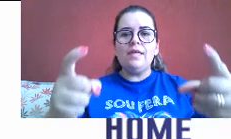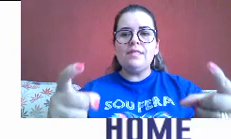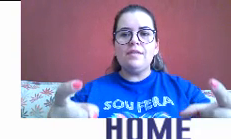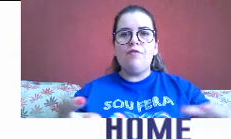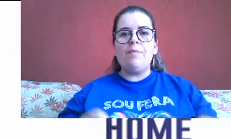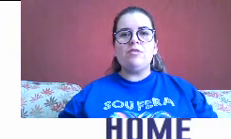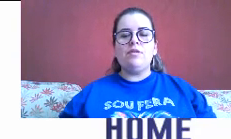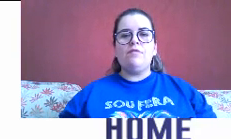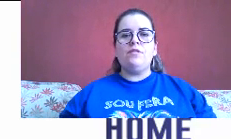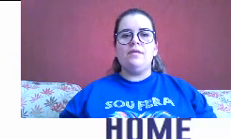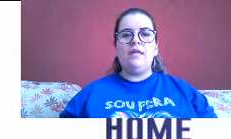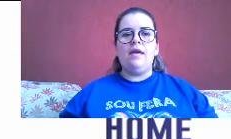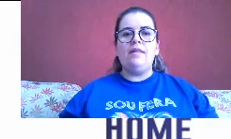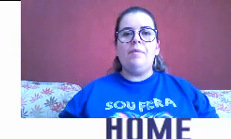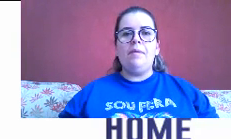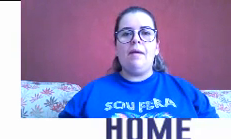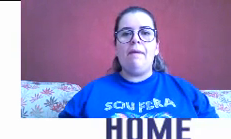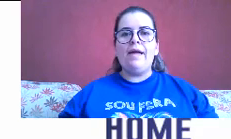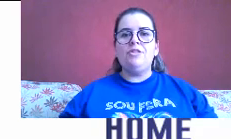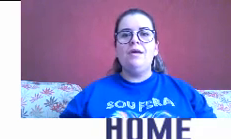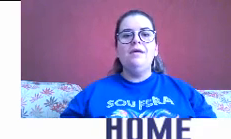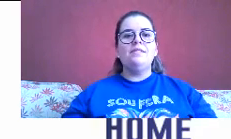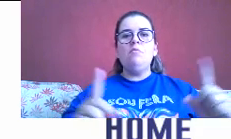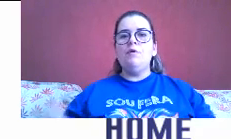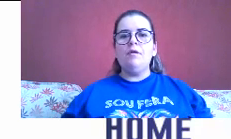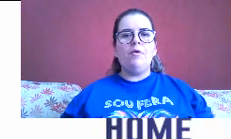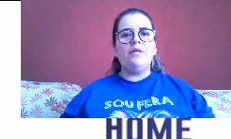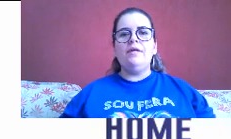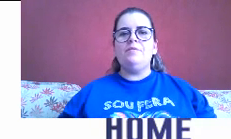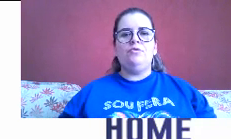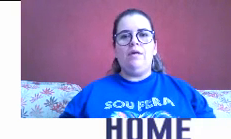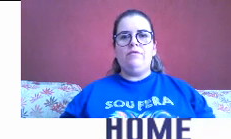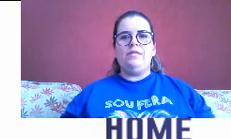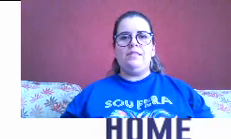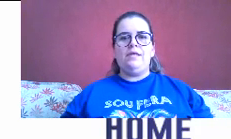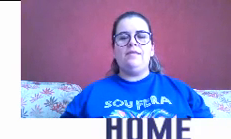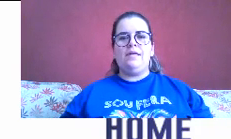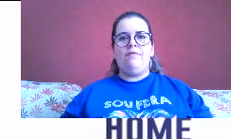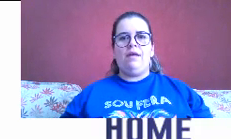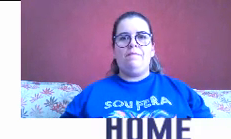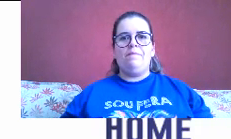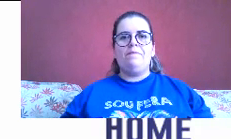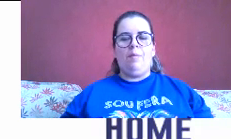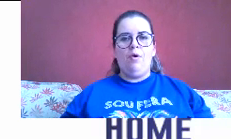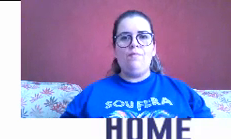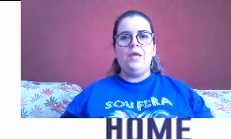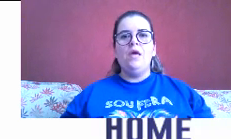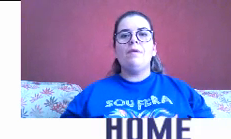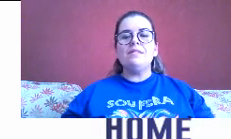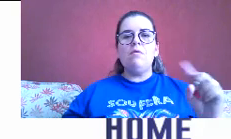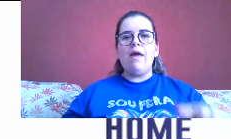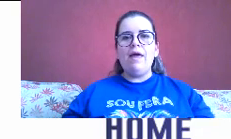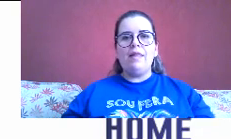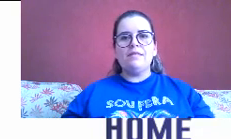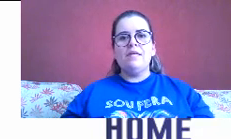todas essas informações que vocês têm aí na primeira parte são muito importantes para ajudar vocês a escrever tá bom